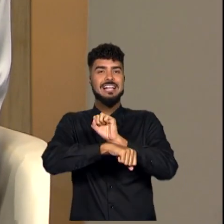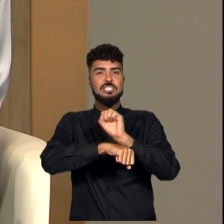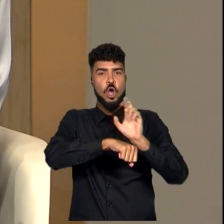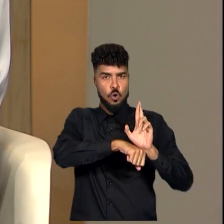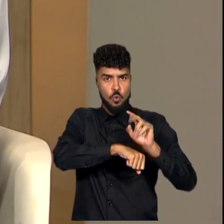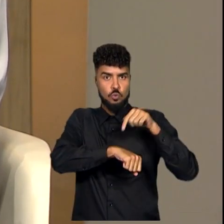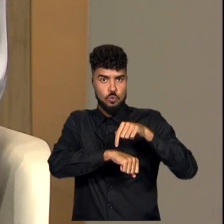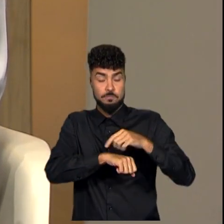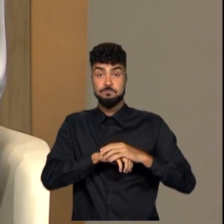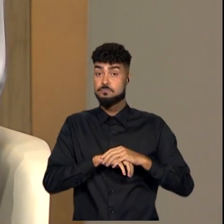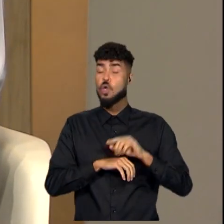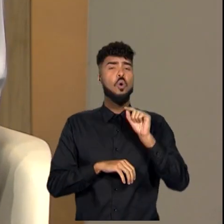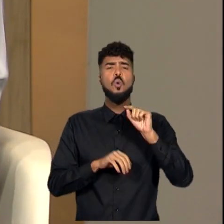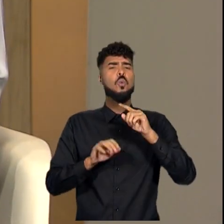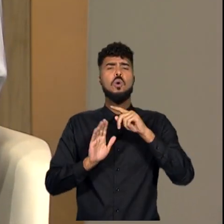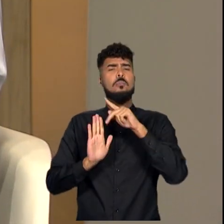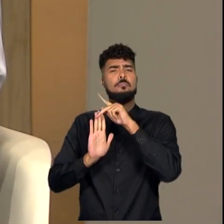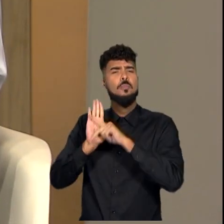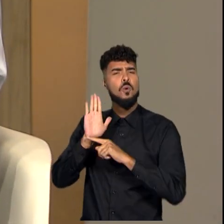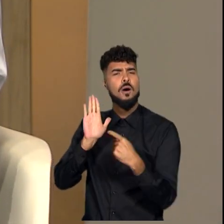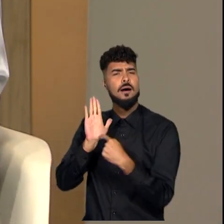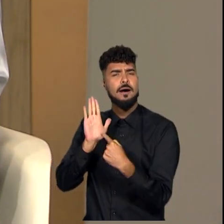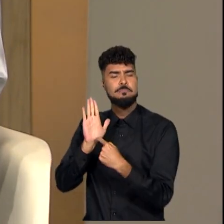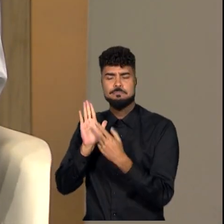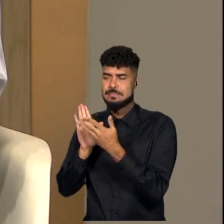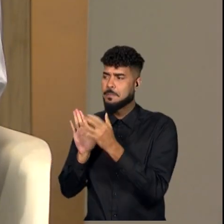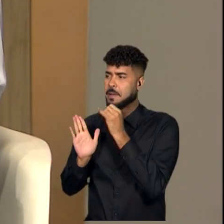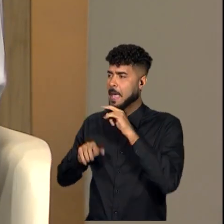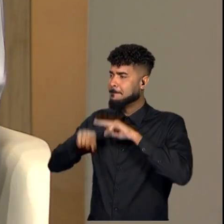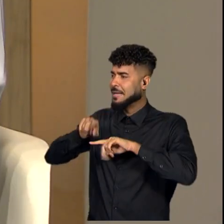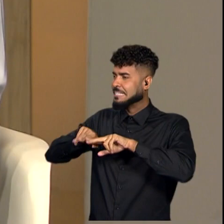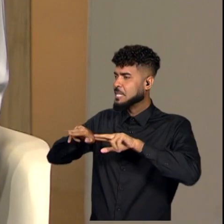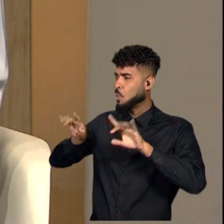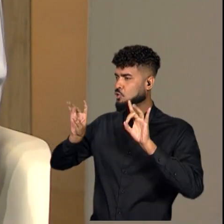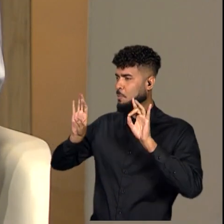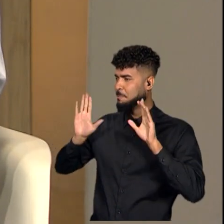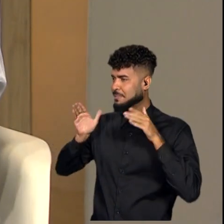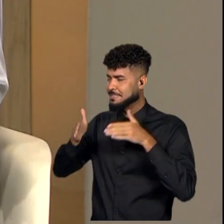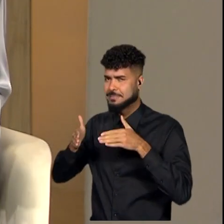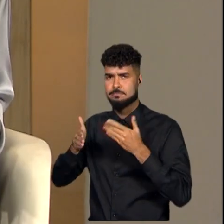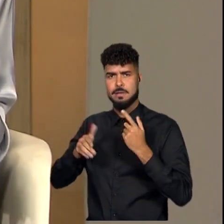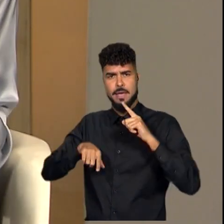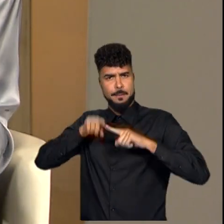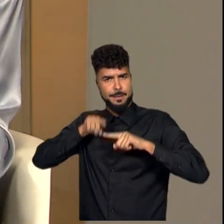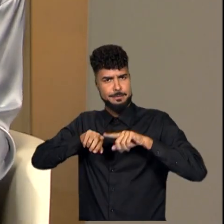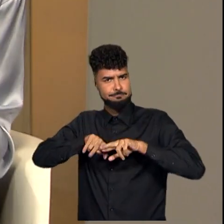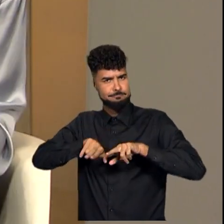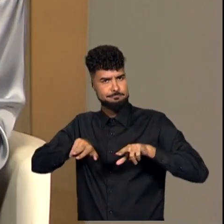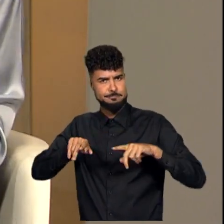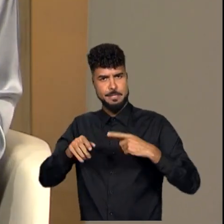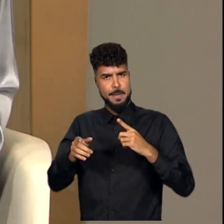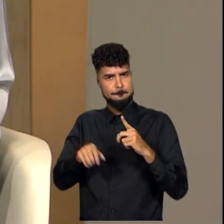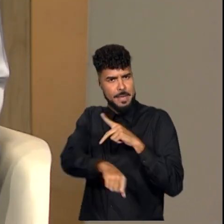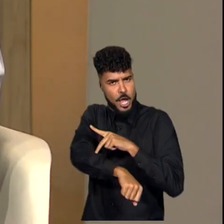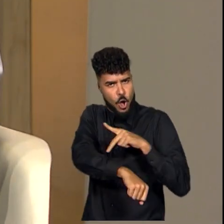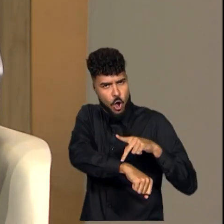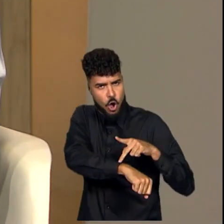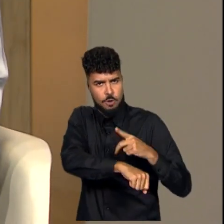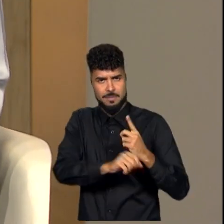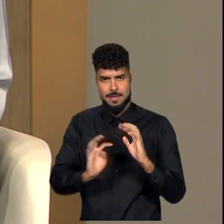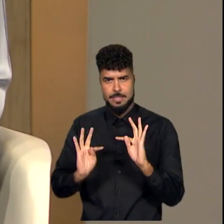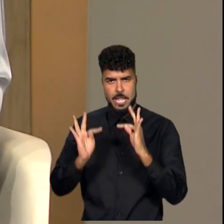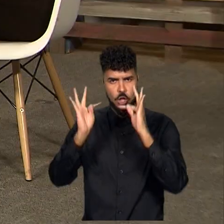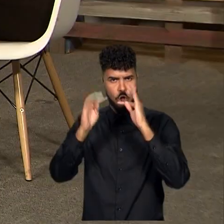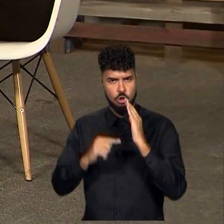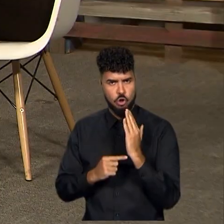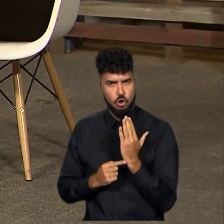O que é esse programa, né? A gente tem materiais específicos, desde materiais relacionados a material pedagógico ou